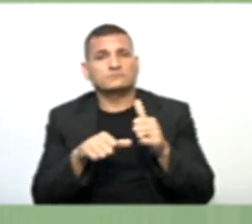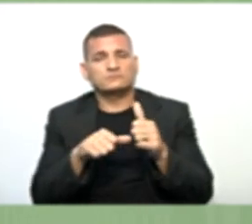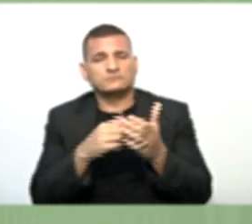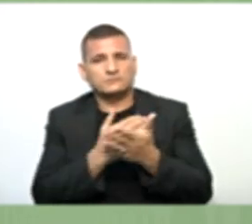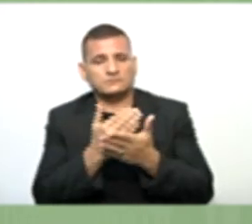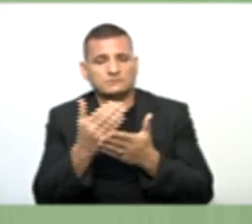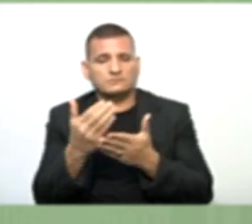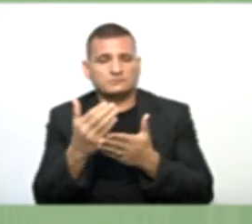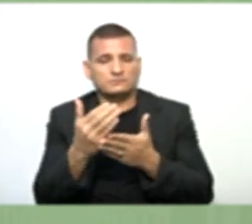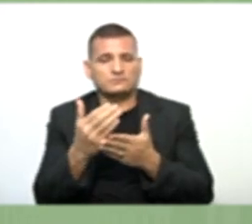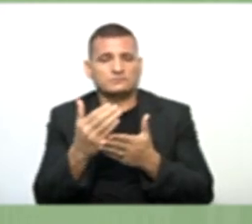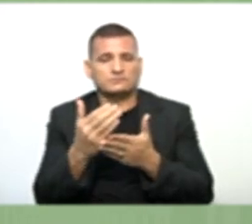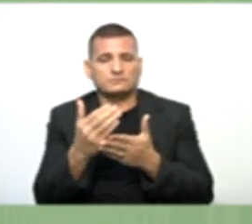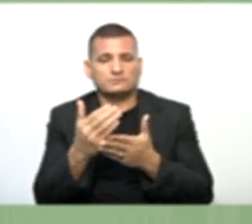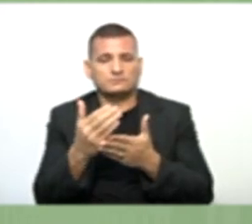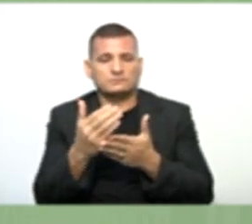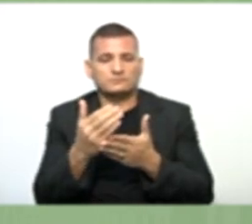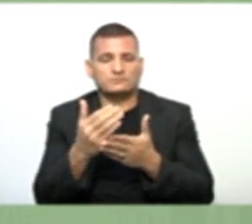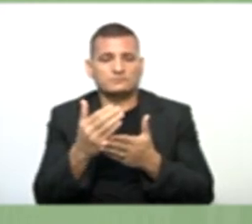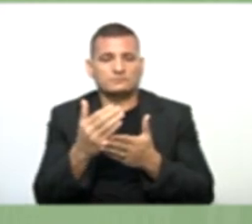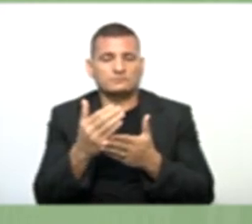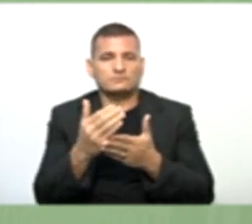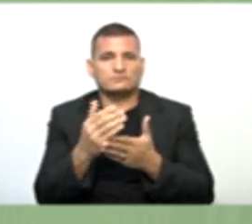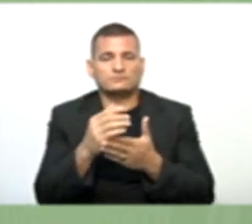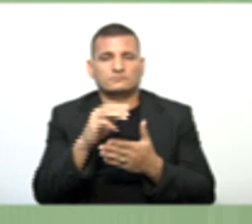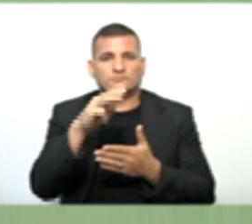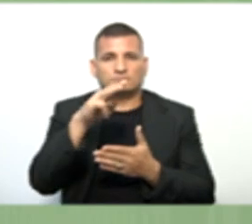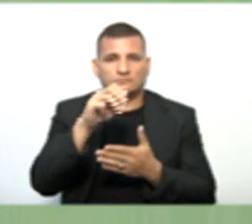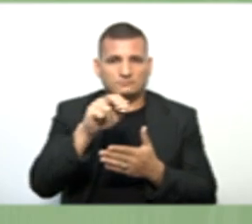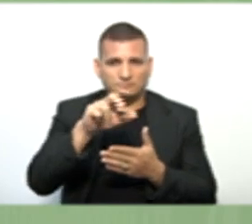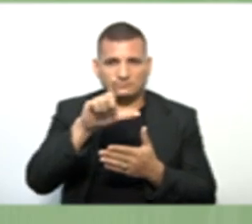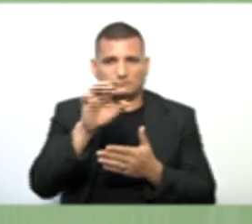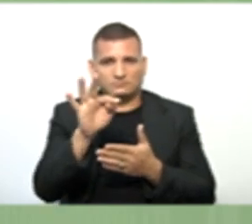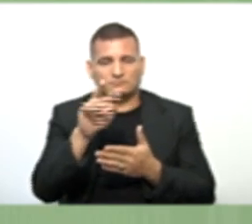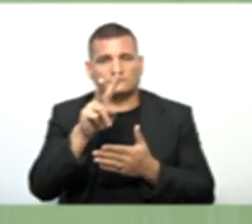multi, que é a multiplicação,